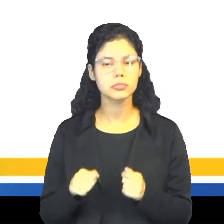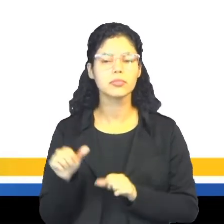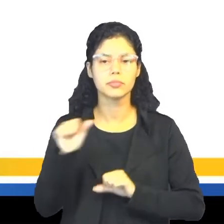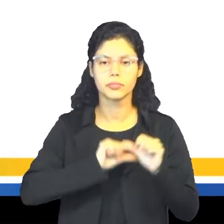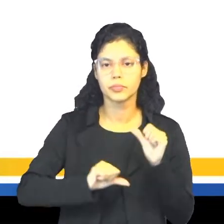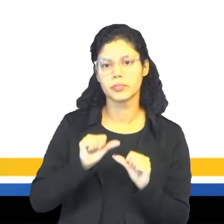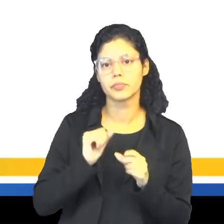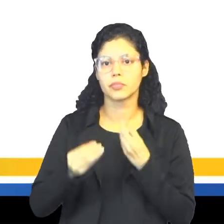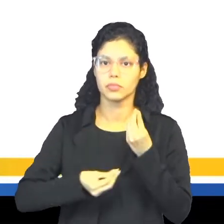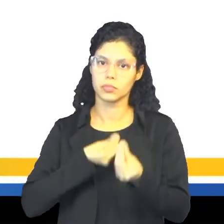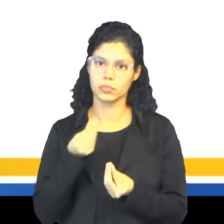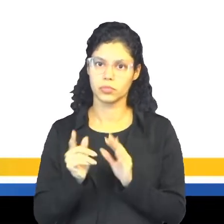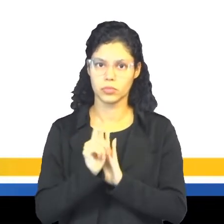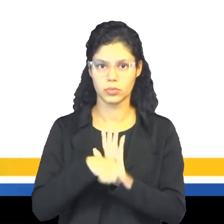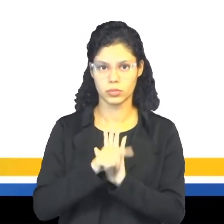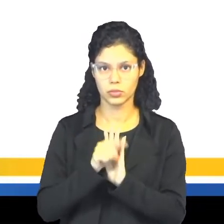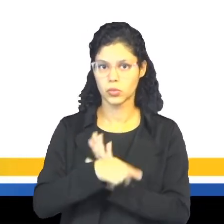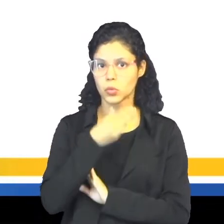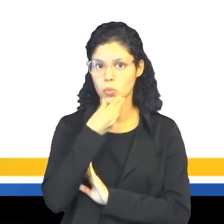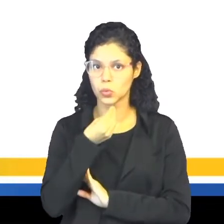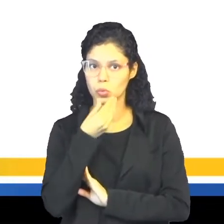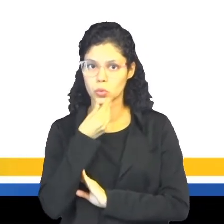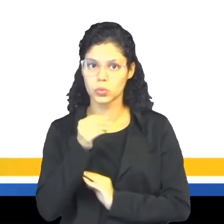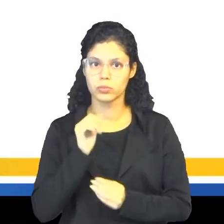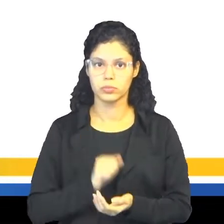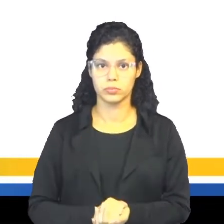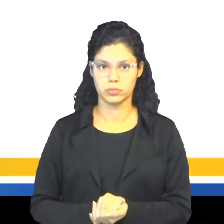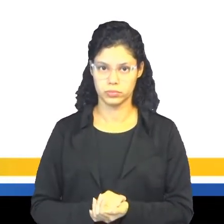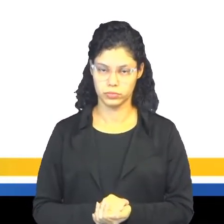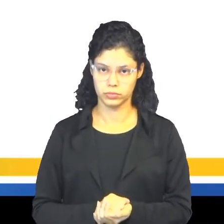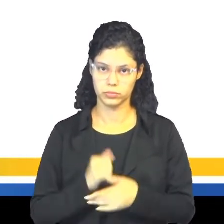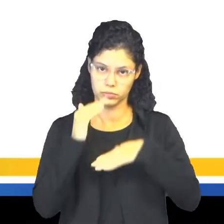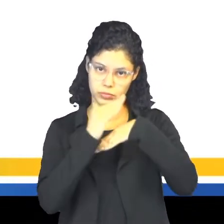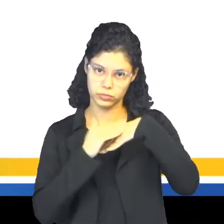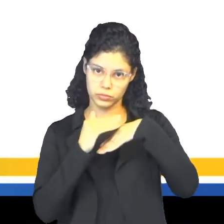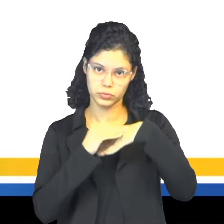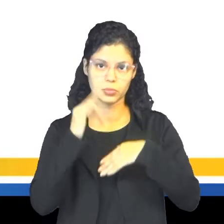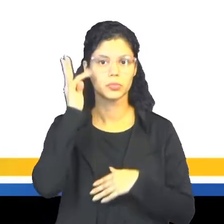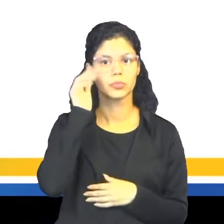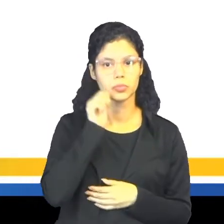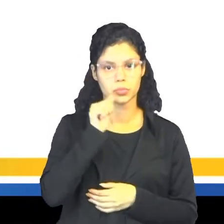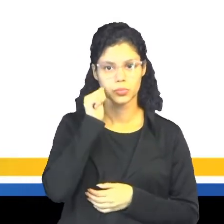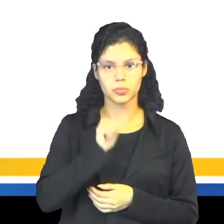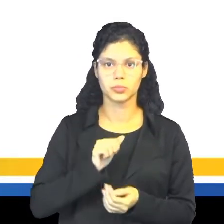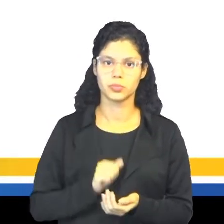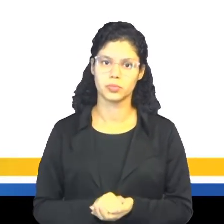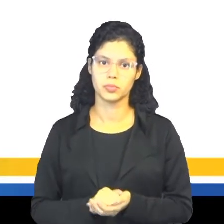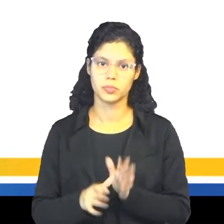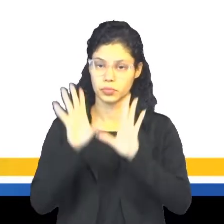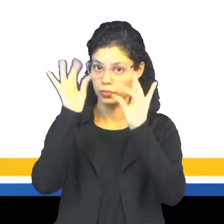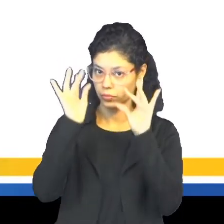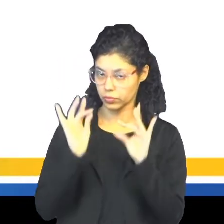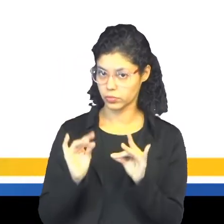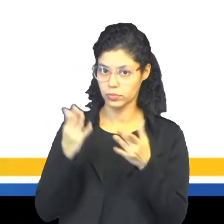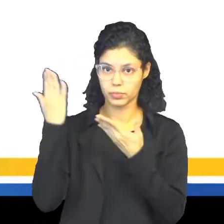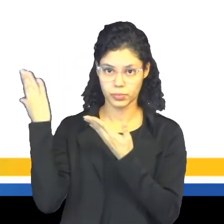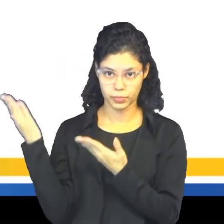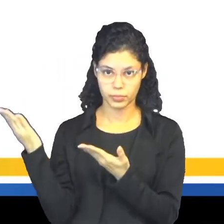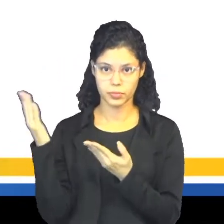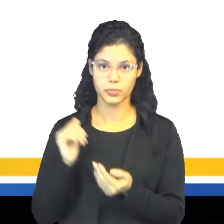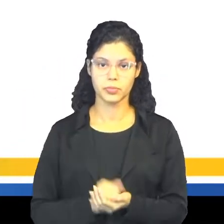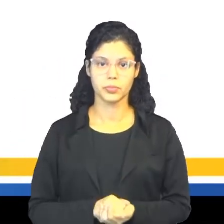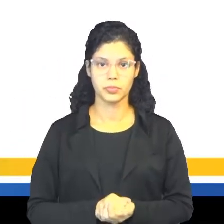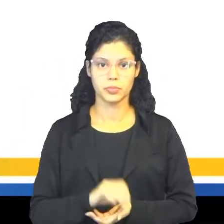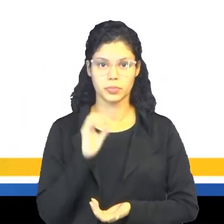essa alteração conforme o gênero no caso homem carinhoso mulher carinhosa Vocês estão vendo em destaque aí no finalzinho da palavra